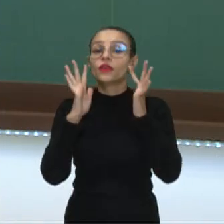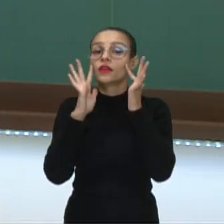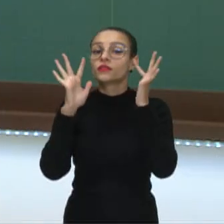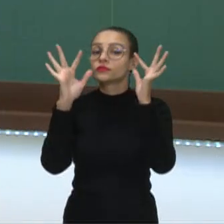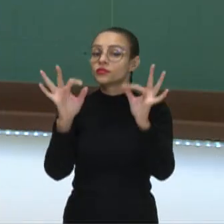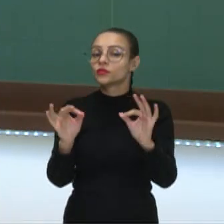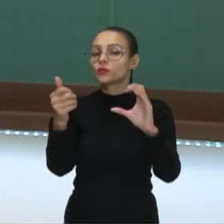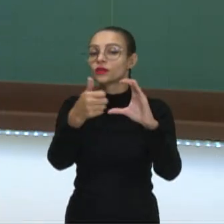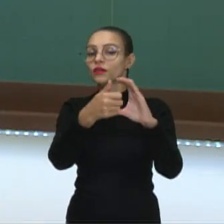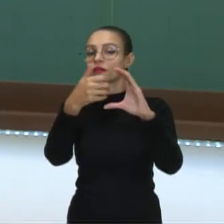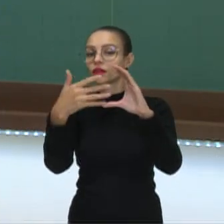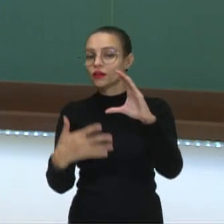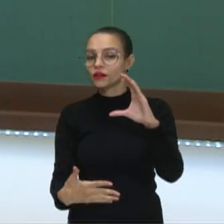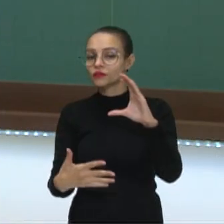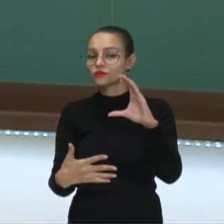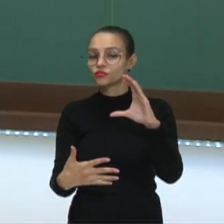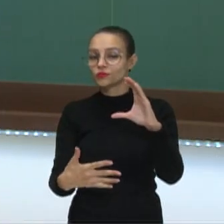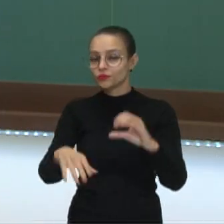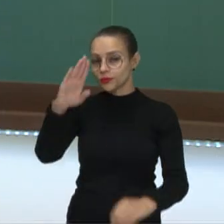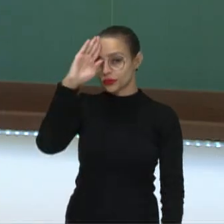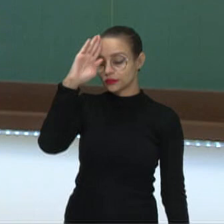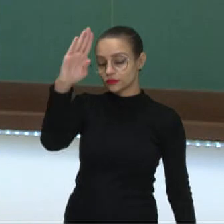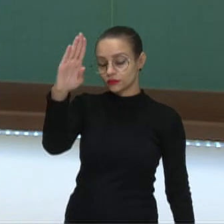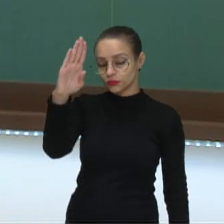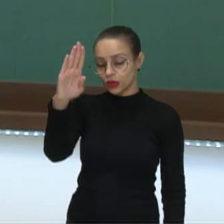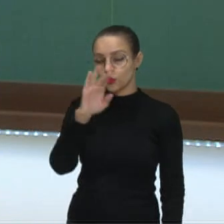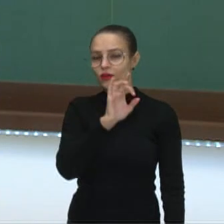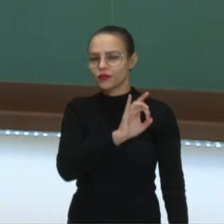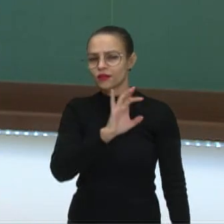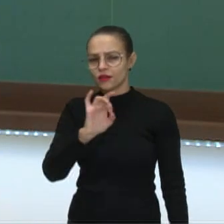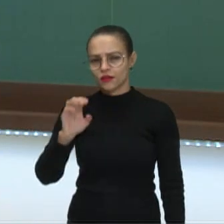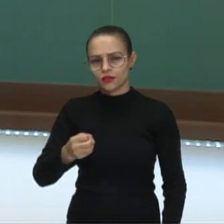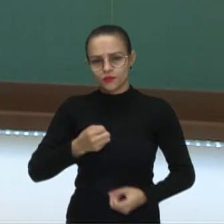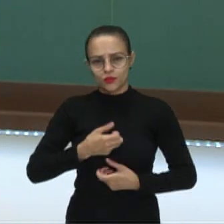às características principais de cada poema.